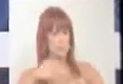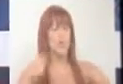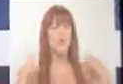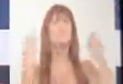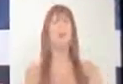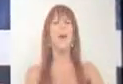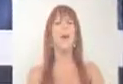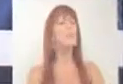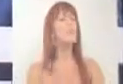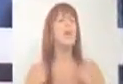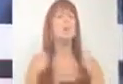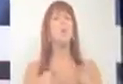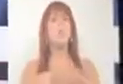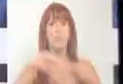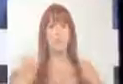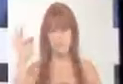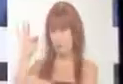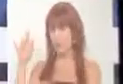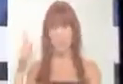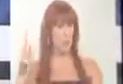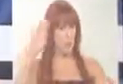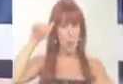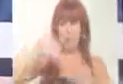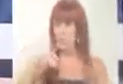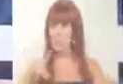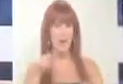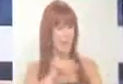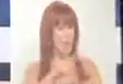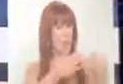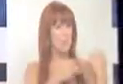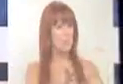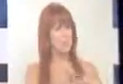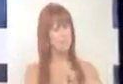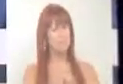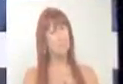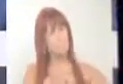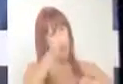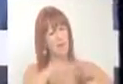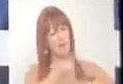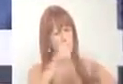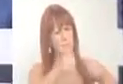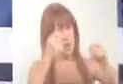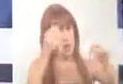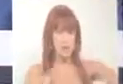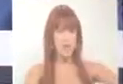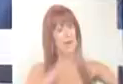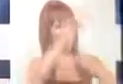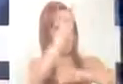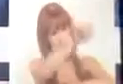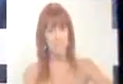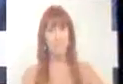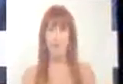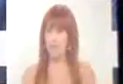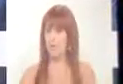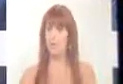porquê é que são delegadas? Porque municípios e freguesias chegaram à conclusão que aquela competência era desempenhada melhor e a menor custo. Aliás,